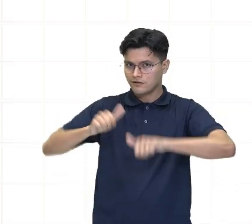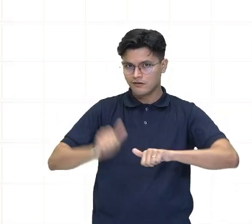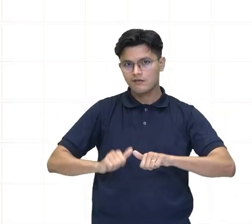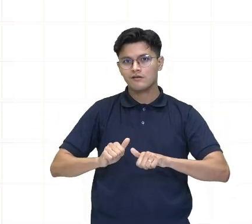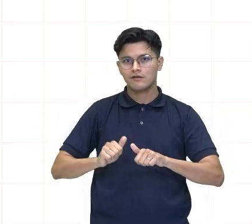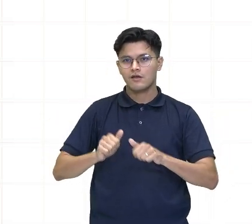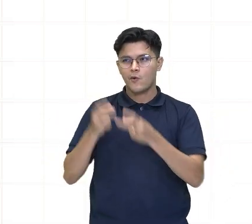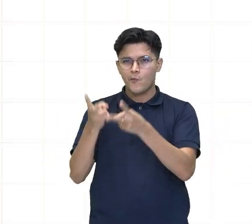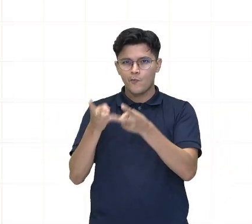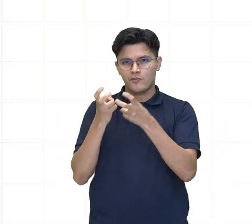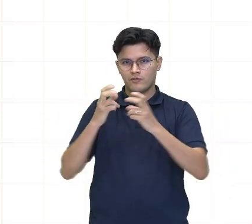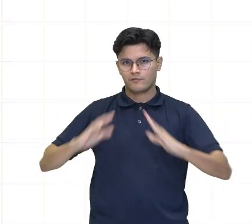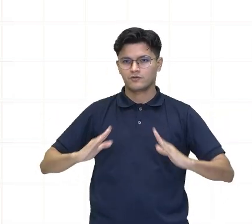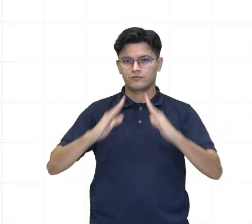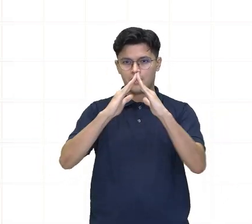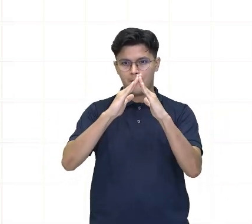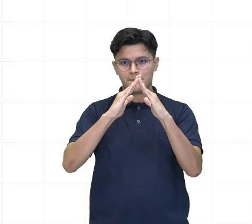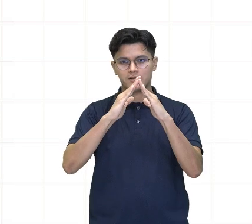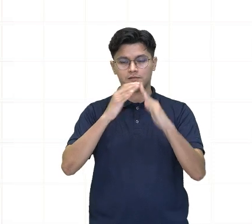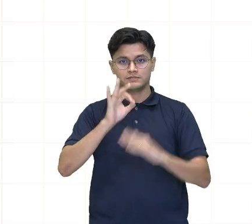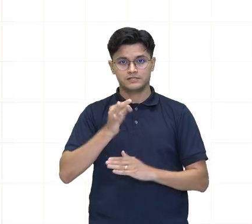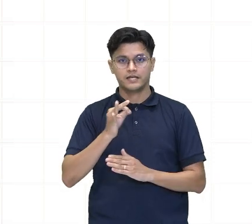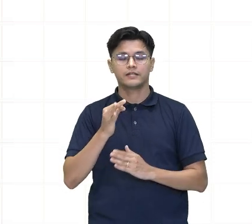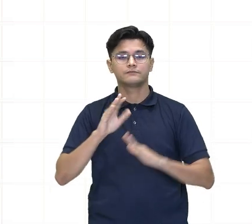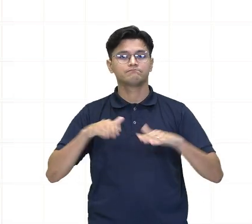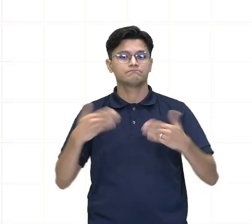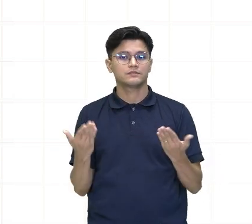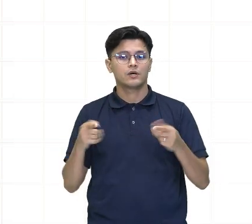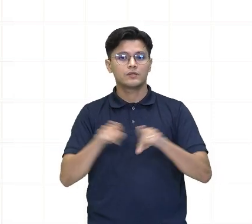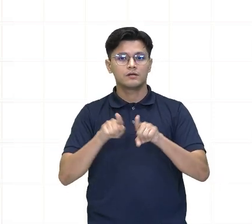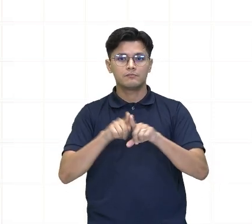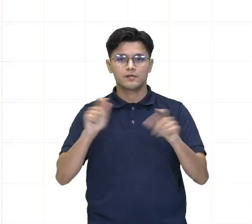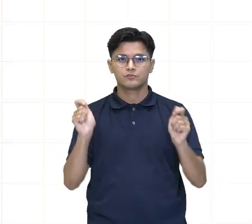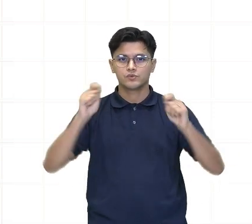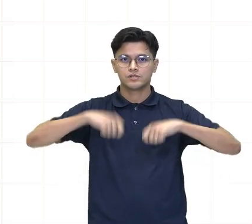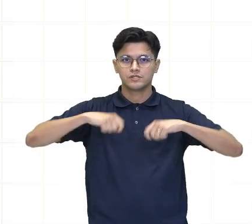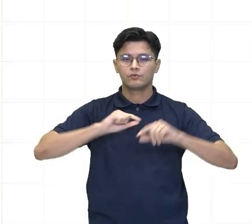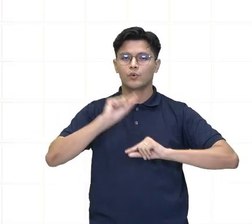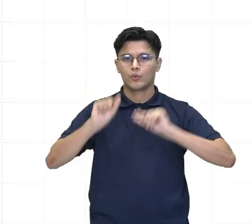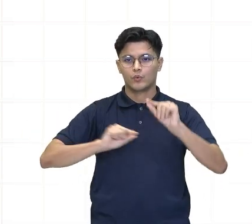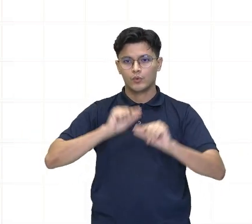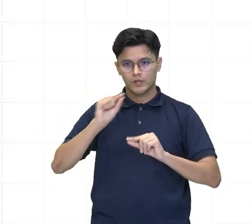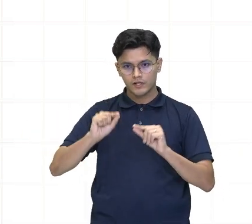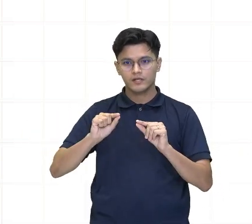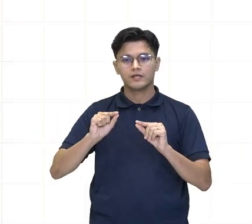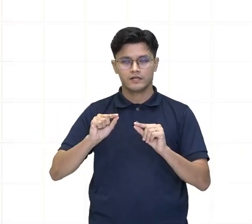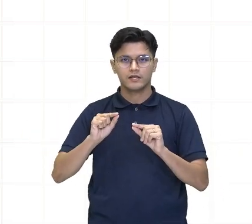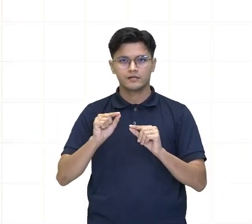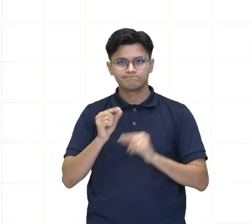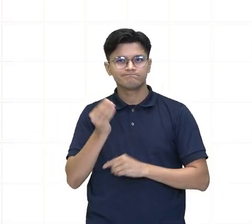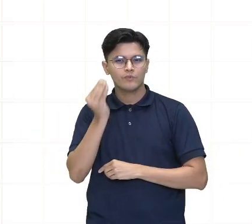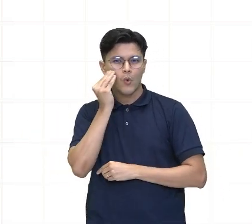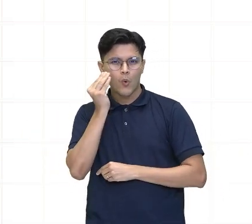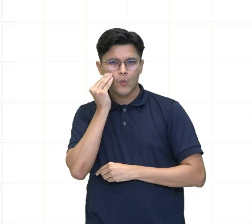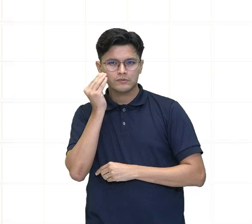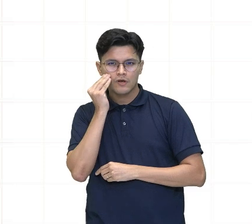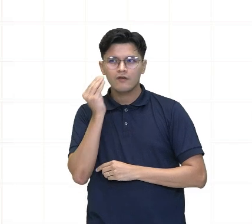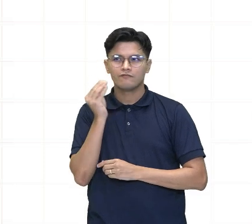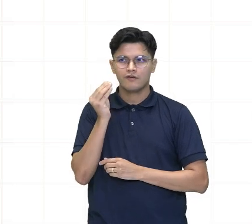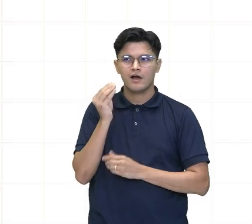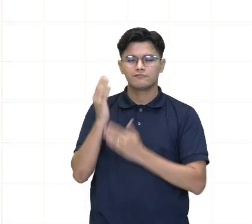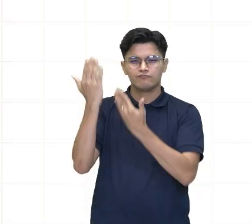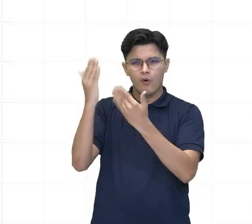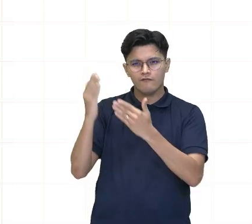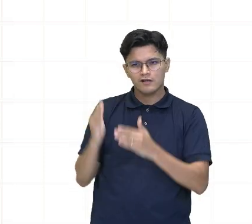viu vários detalhes, né? Além disso, a gente poderia também aí passar um bom tempo observando cada grupo